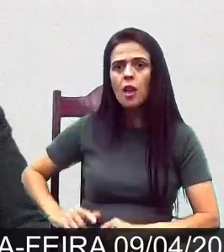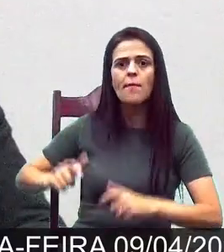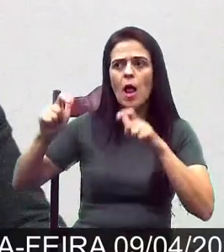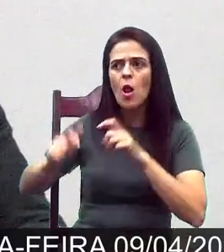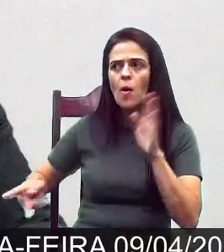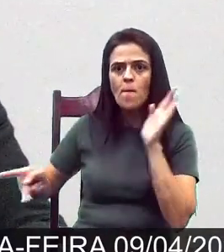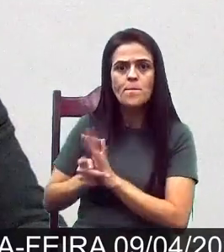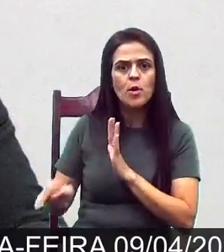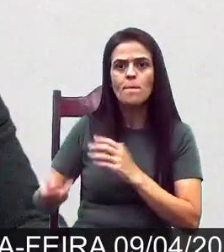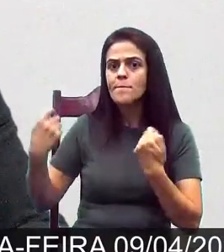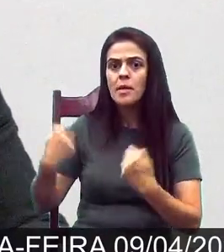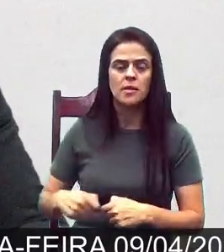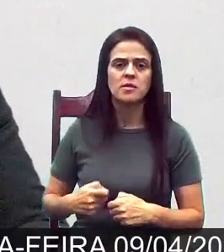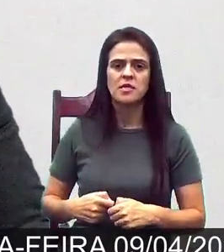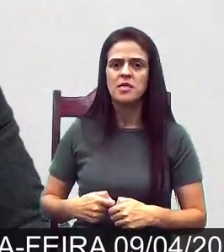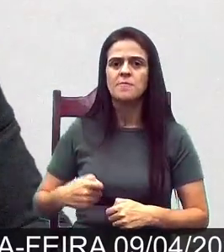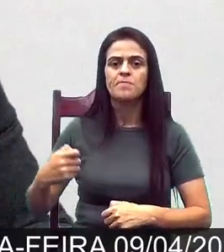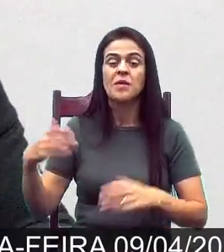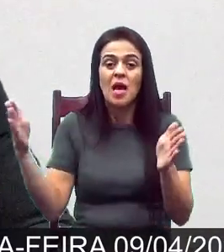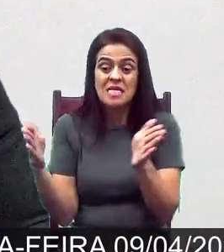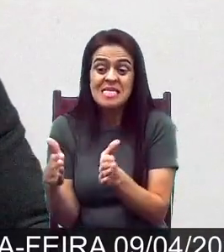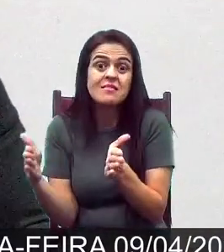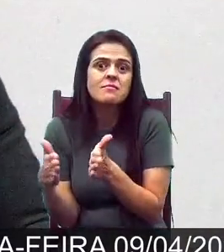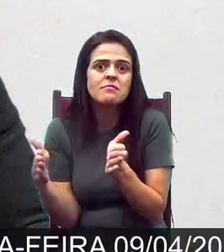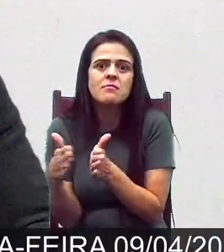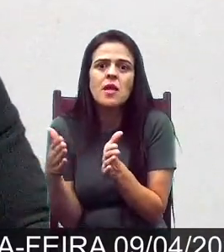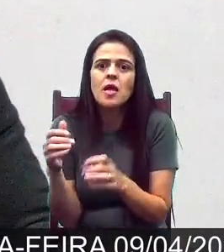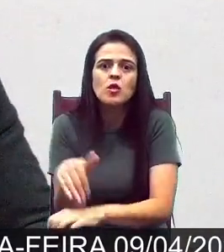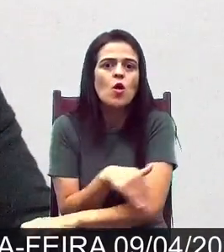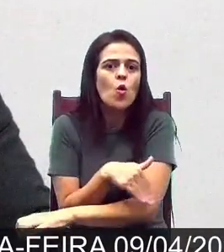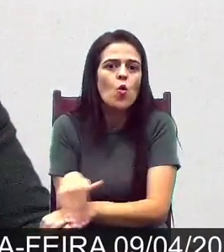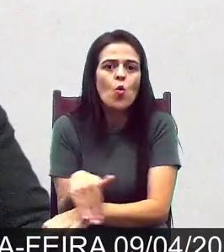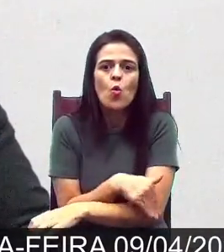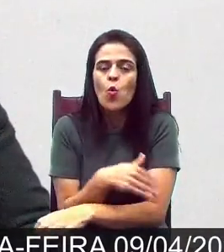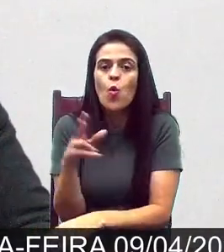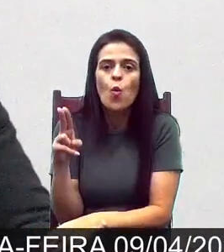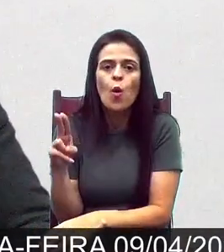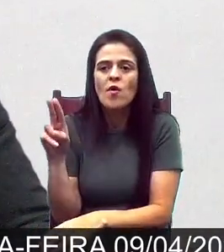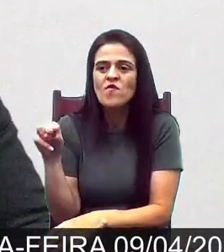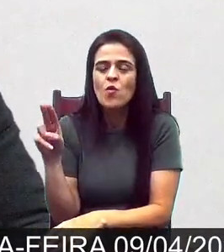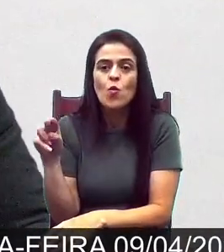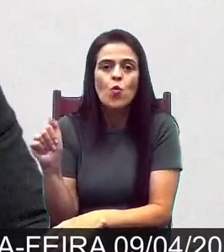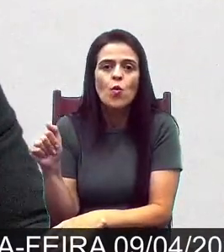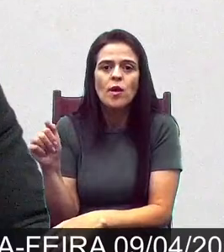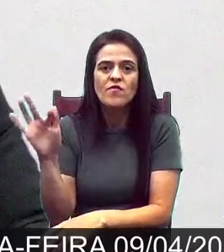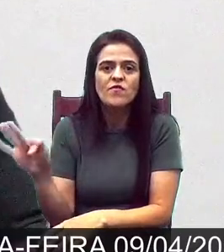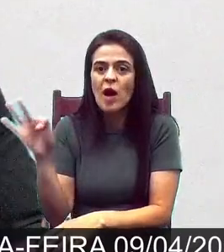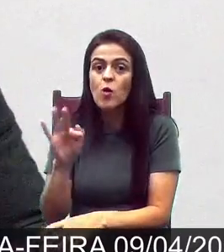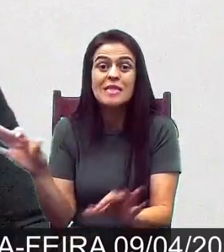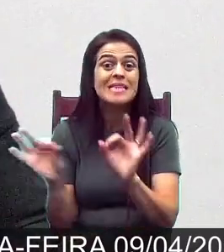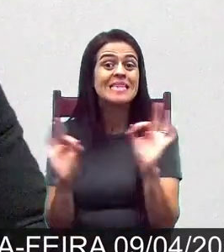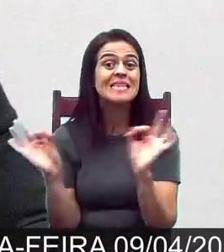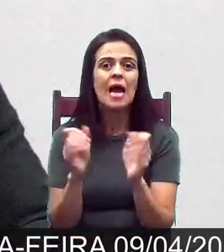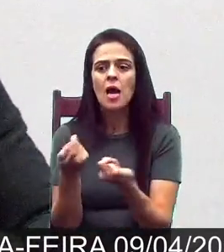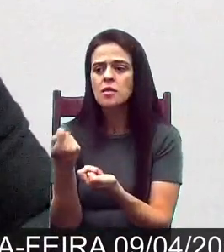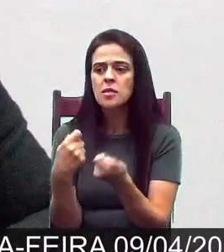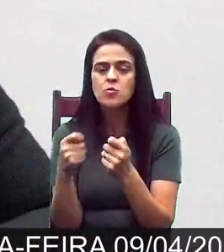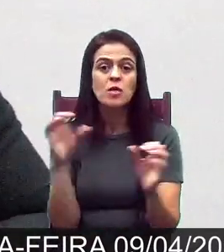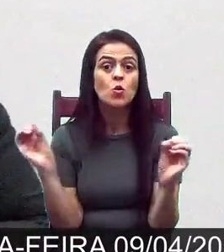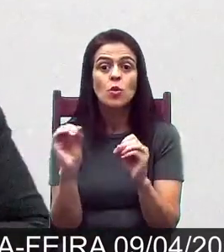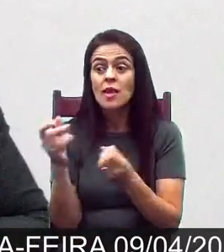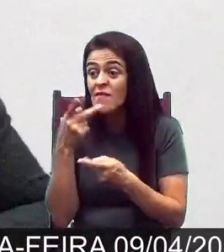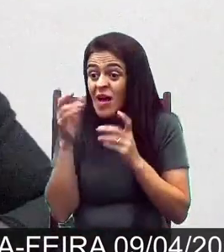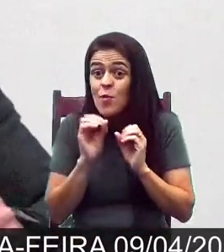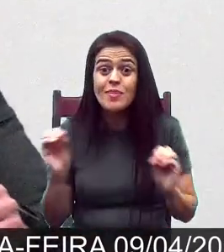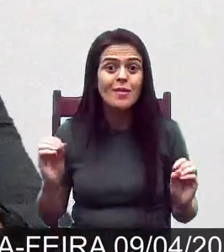terreno. Ali a via extremamente caótica, nenhuma providência foi tomada de grande impacto. E nós estamos falando